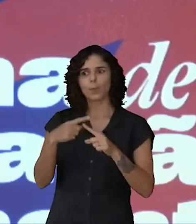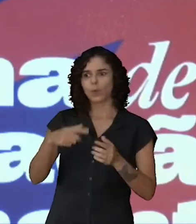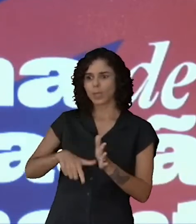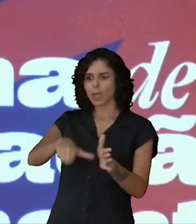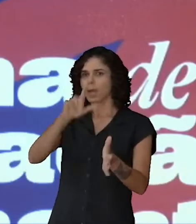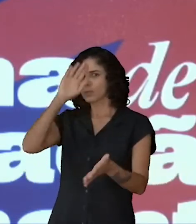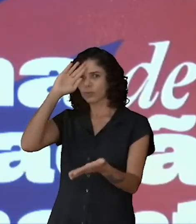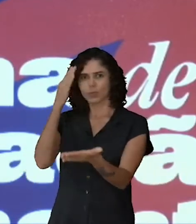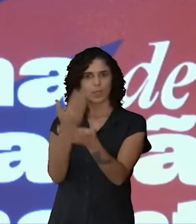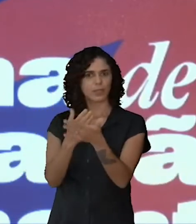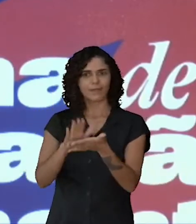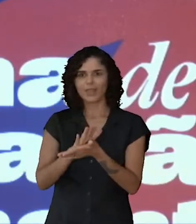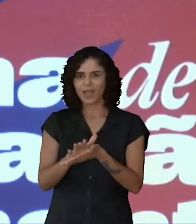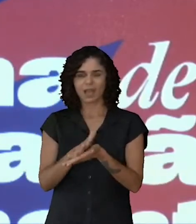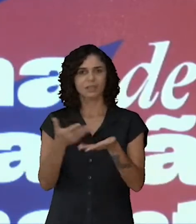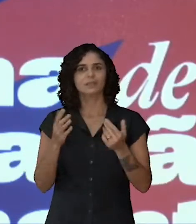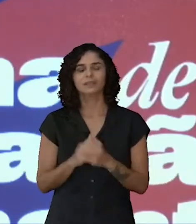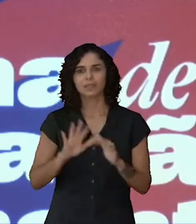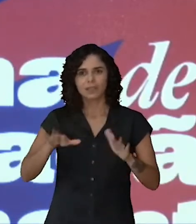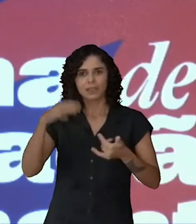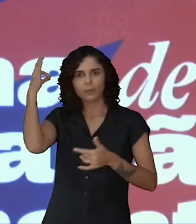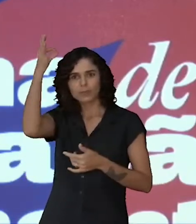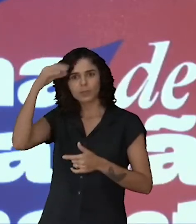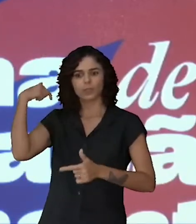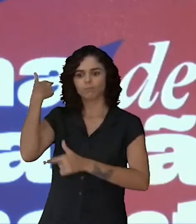mundo, para ele deixar de ser besta.